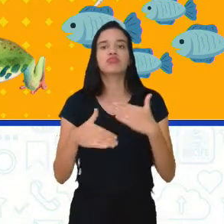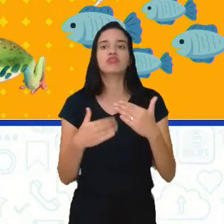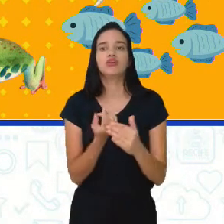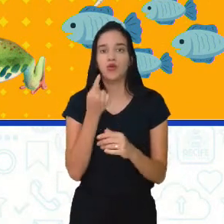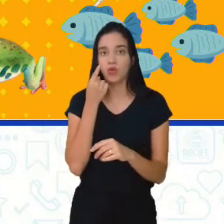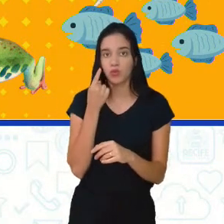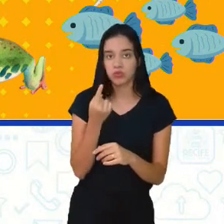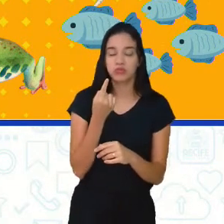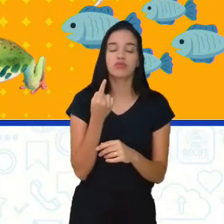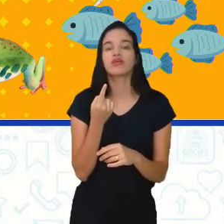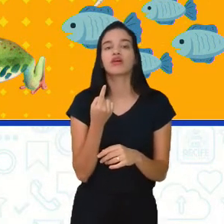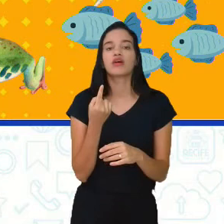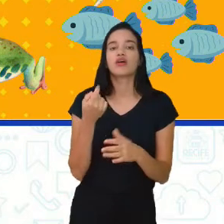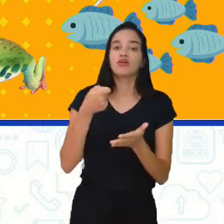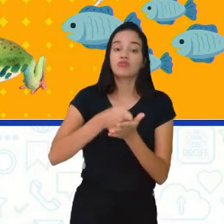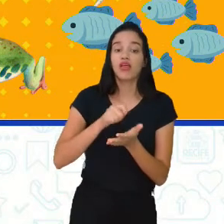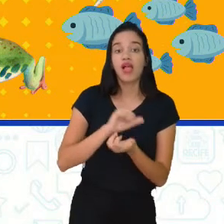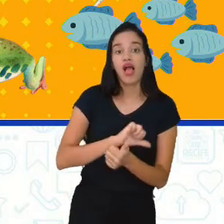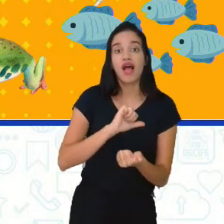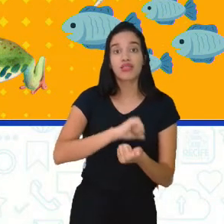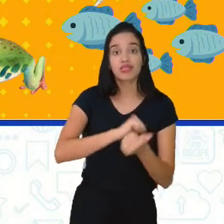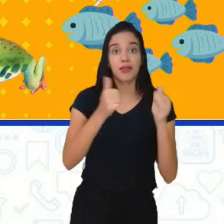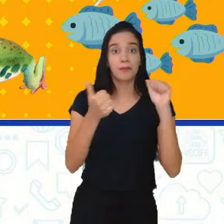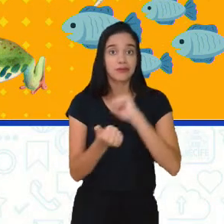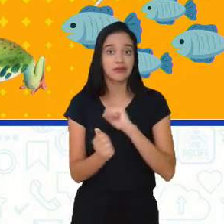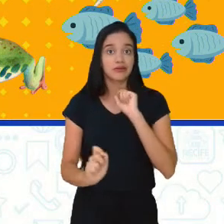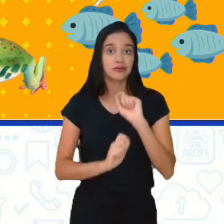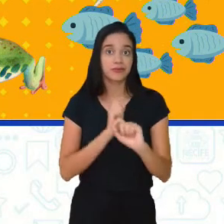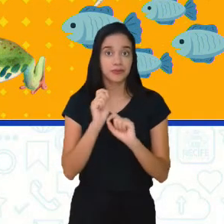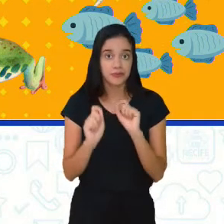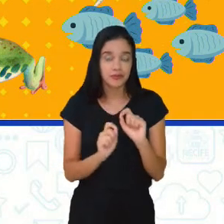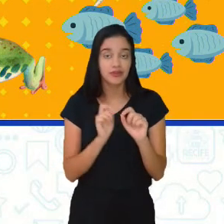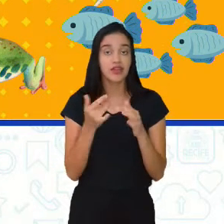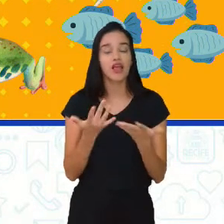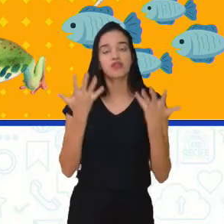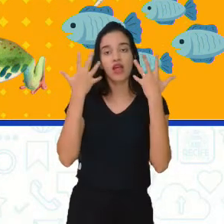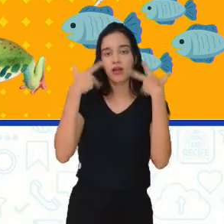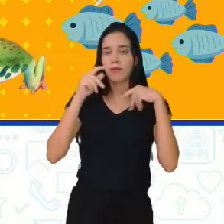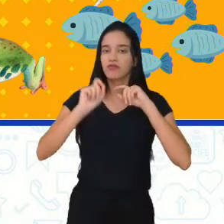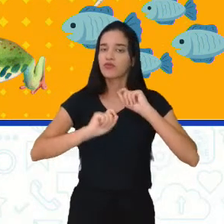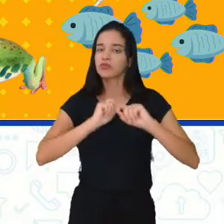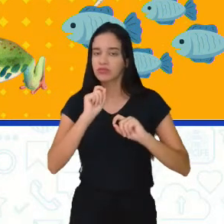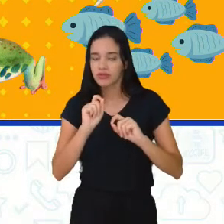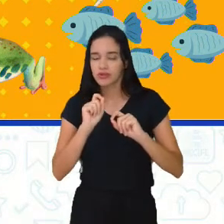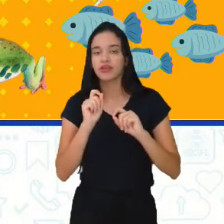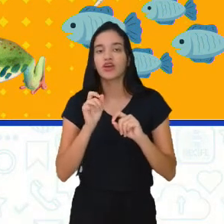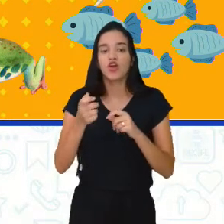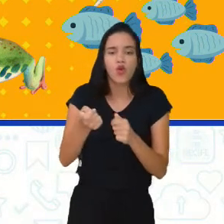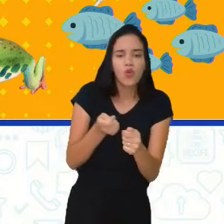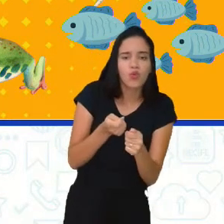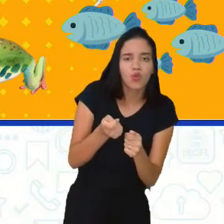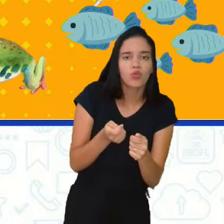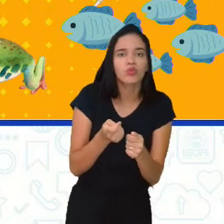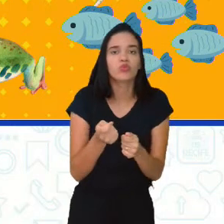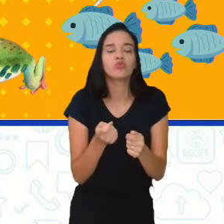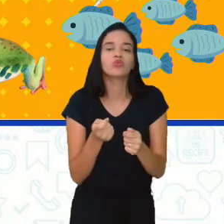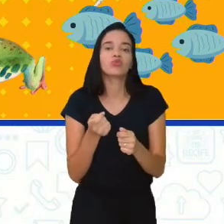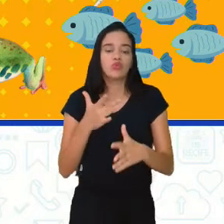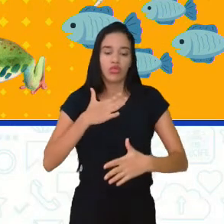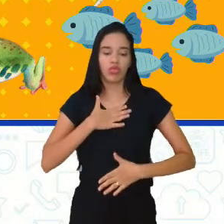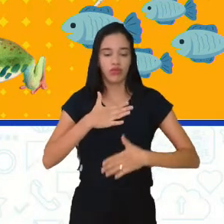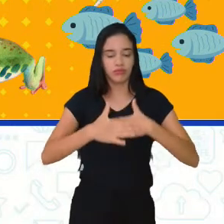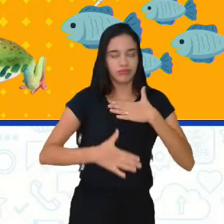que permitiram maior adaptação e dispersão dos animais foi o controle da temperatura